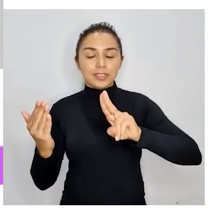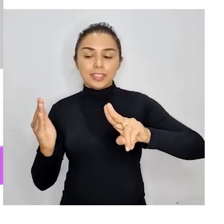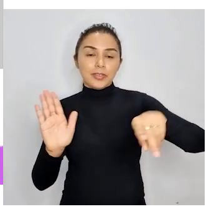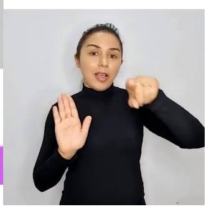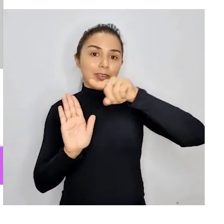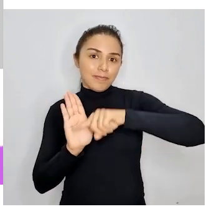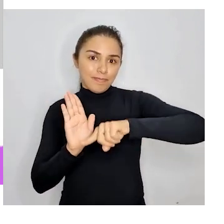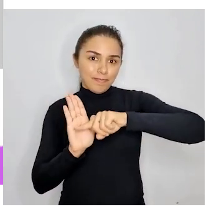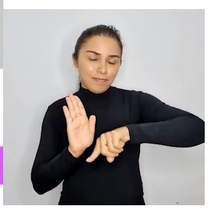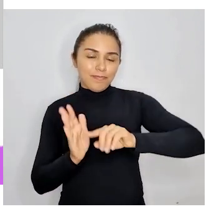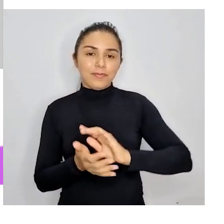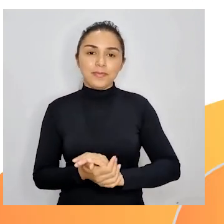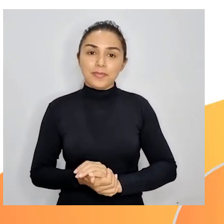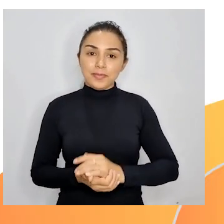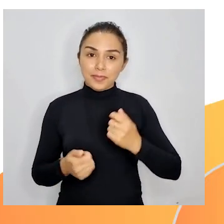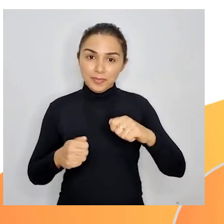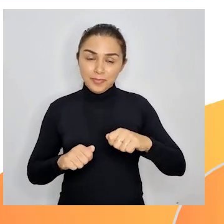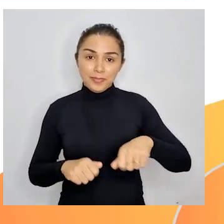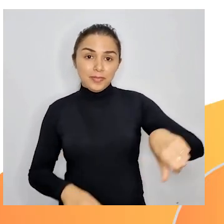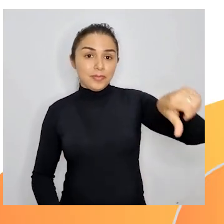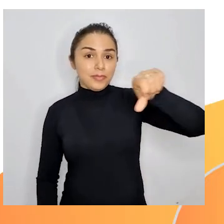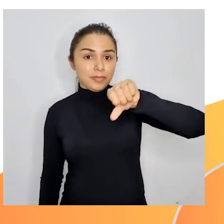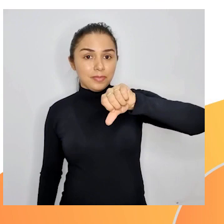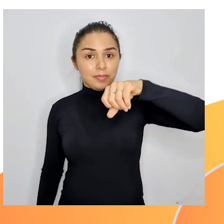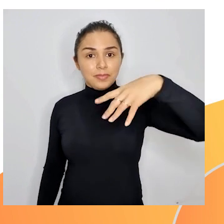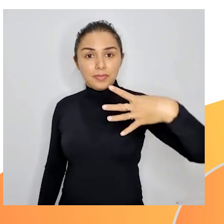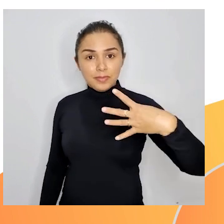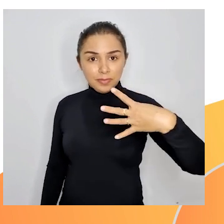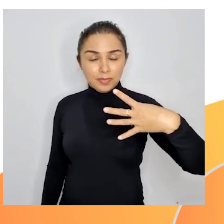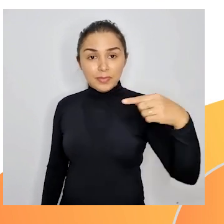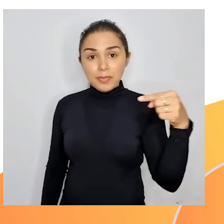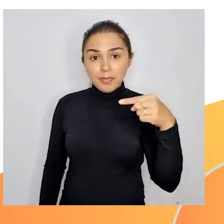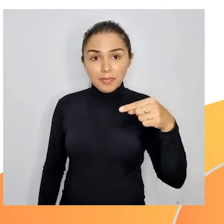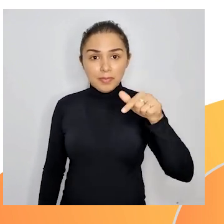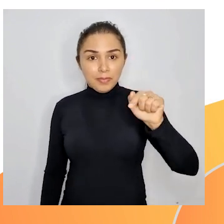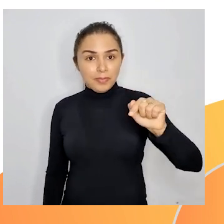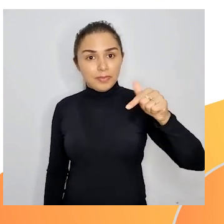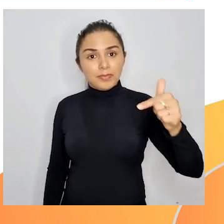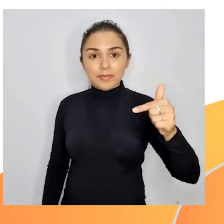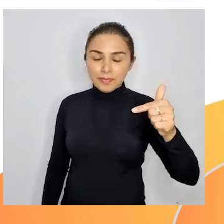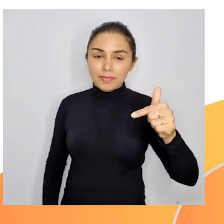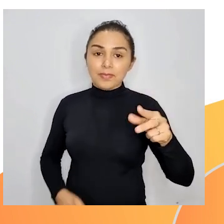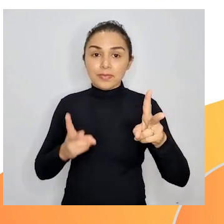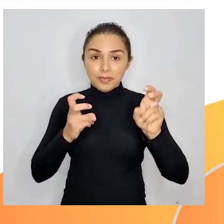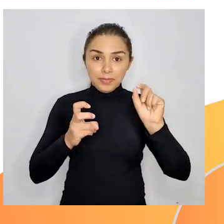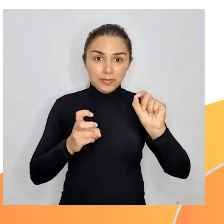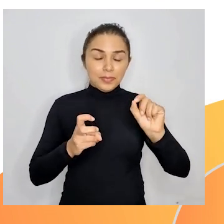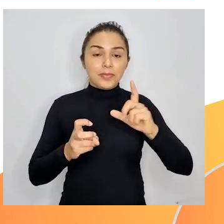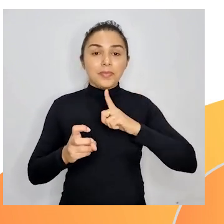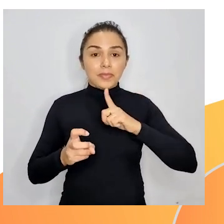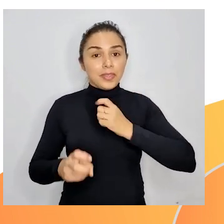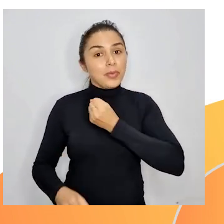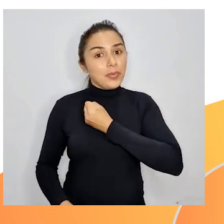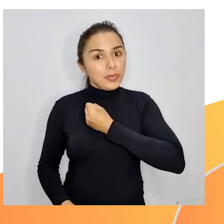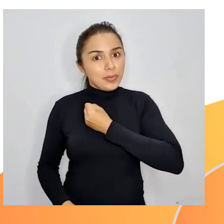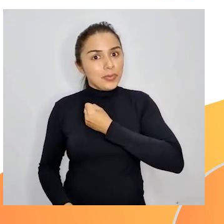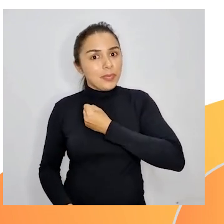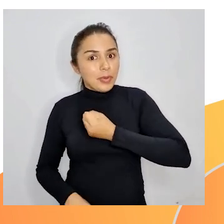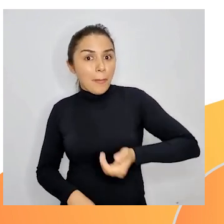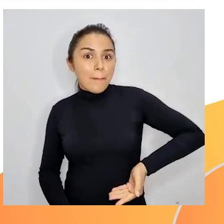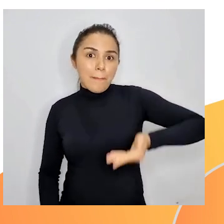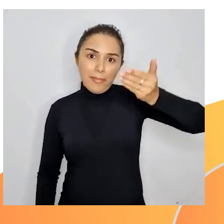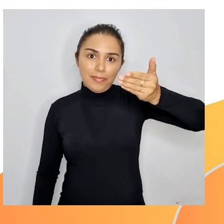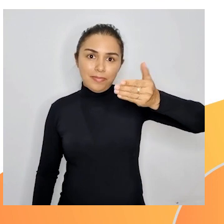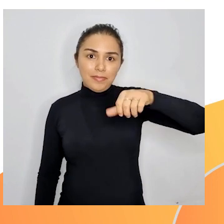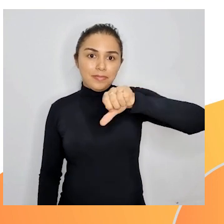então, diminuir 94 de 72 para entender que existe aqui um número maior. Nesse caso,